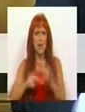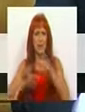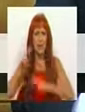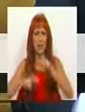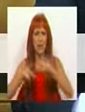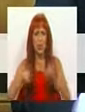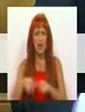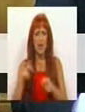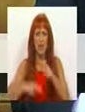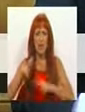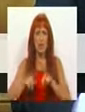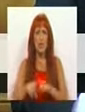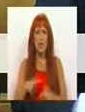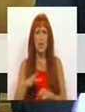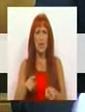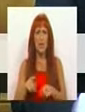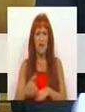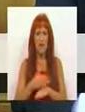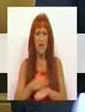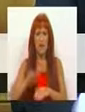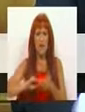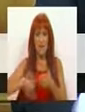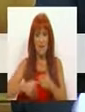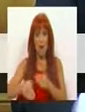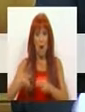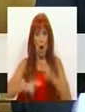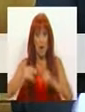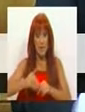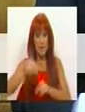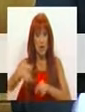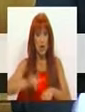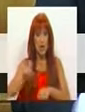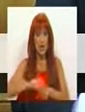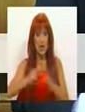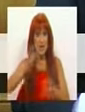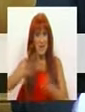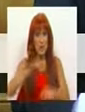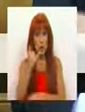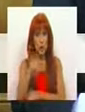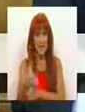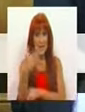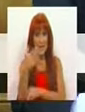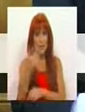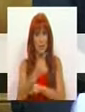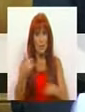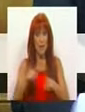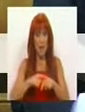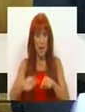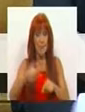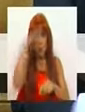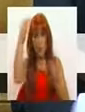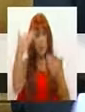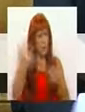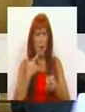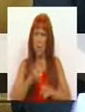empreitada. A empreitada está em vésperas de ser contratualizada e a obra iniciar-se-á durante o mês de setembro de 2017, porque durante a época